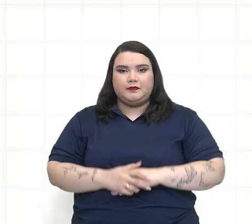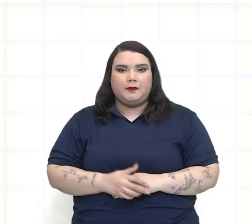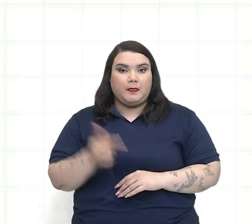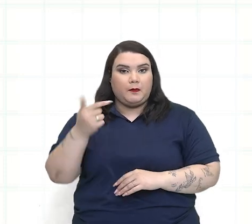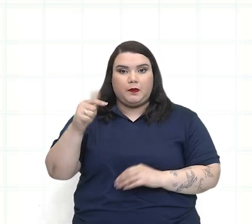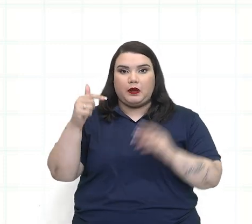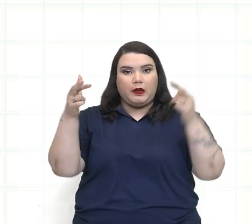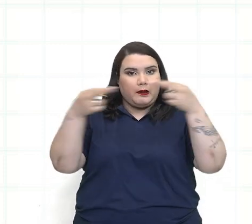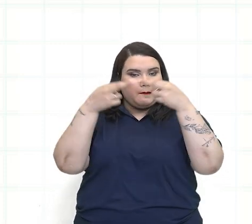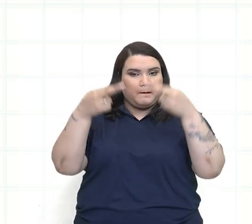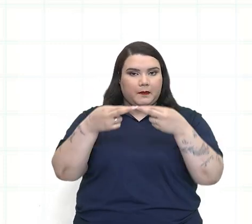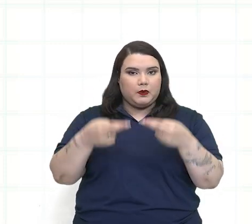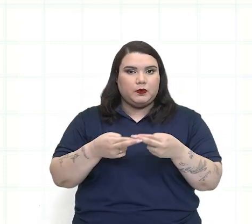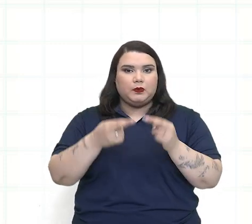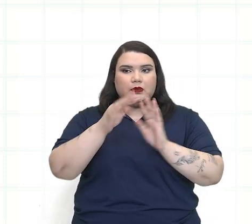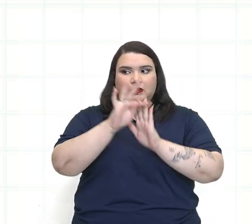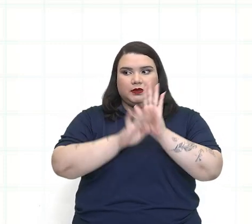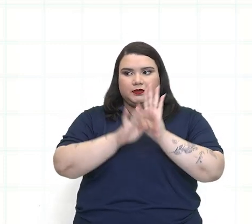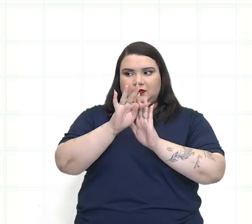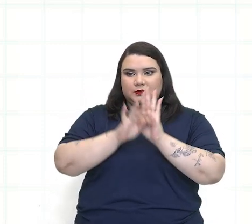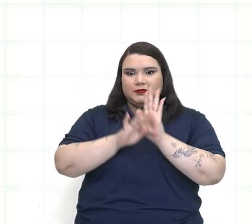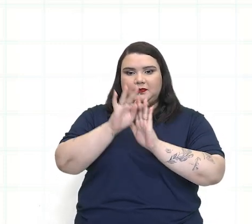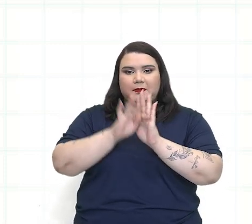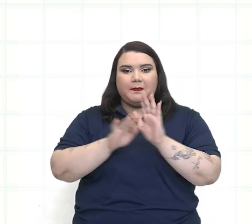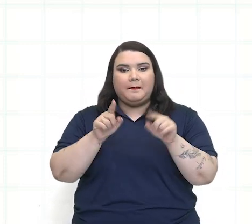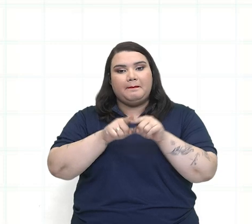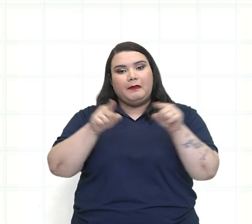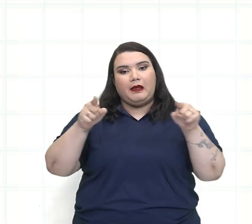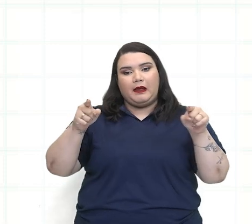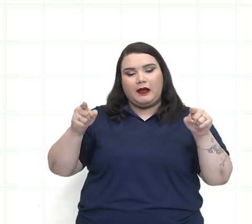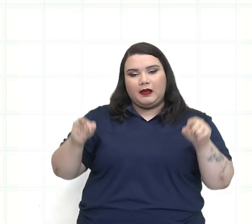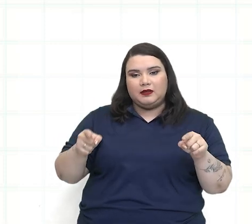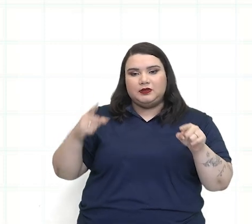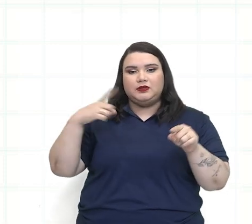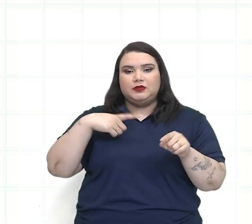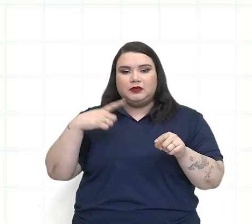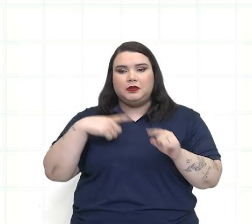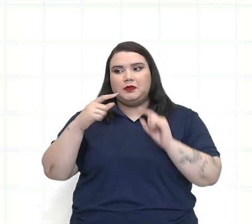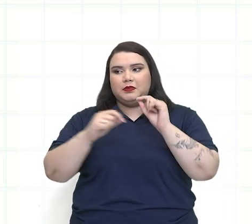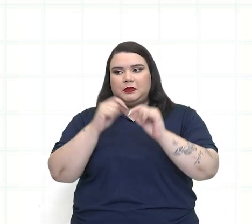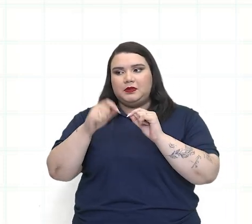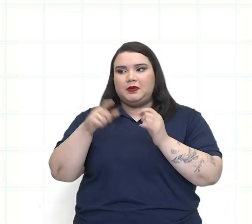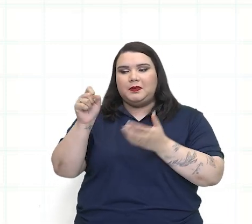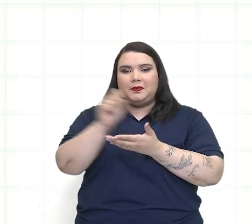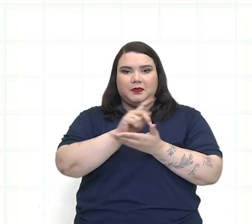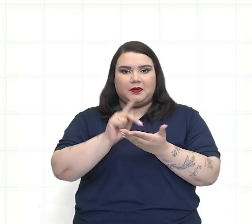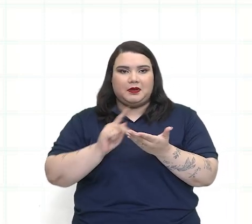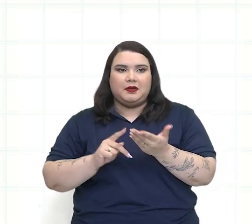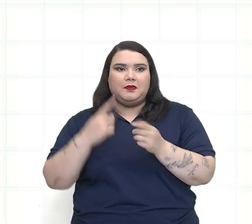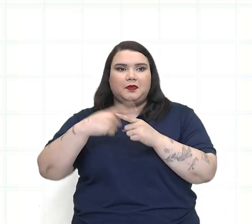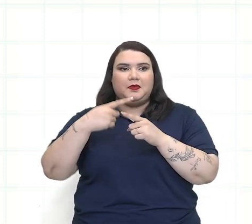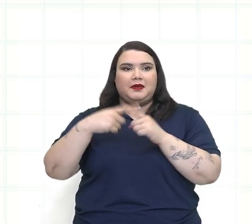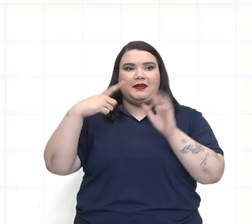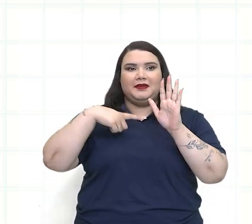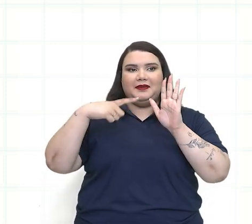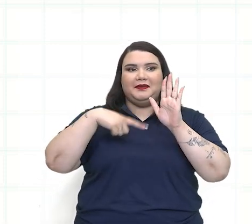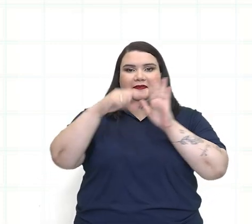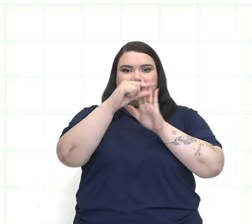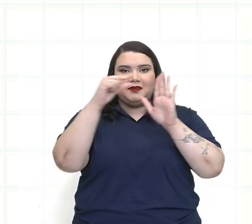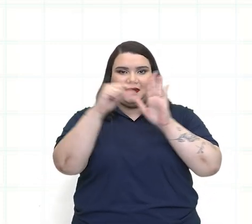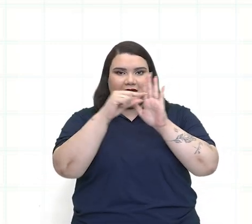tem rimas, mas mesmo assim ele é considerado um poema por causa dos versos,